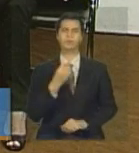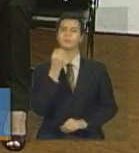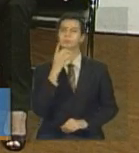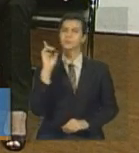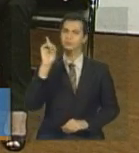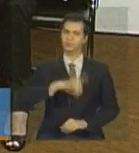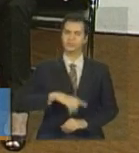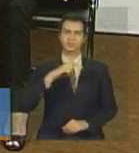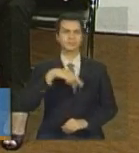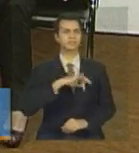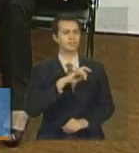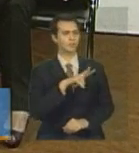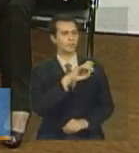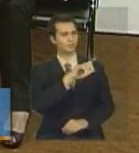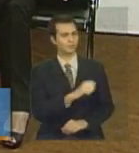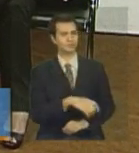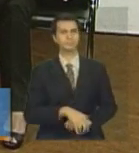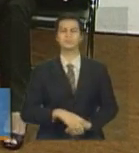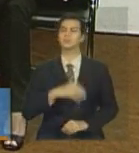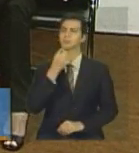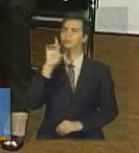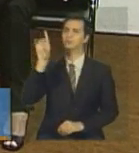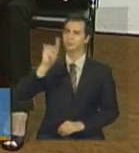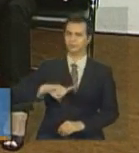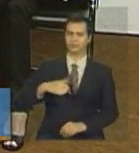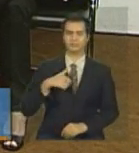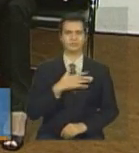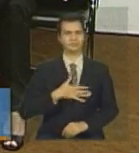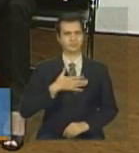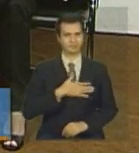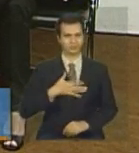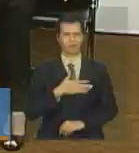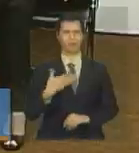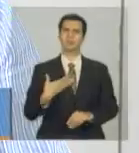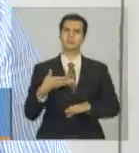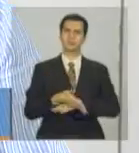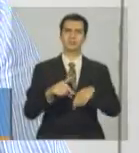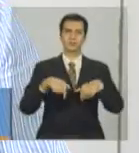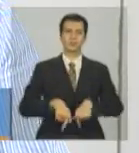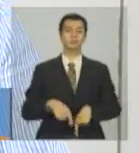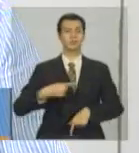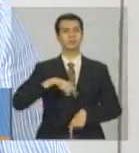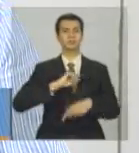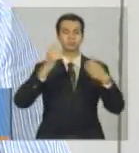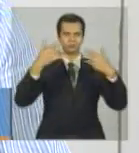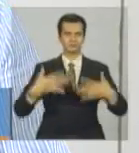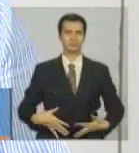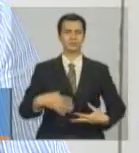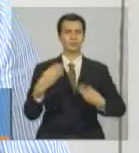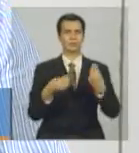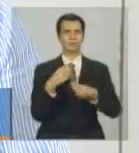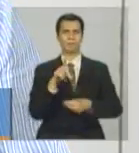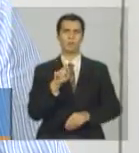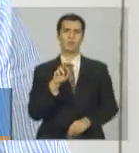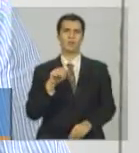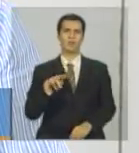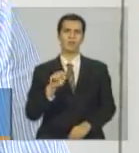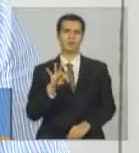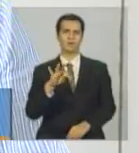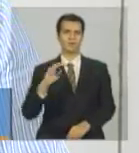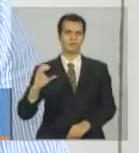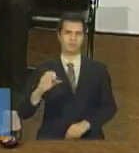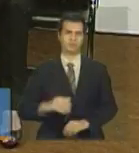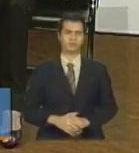dia, também quero saudar a todos, dizer que é uma satisfação estar com vocês para poder dizer um pouquinho mais do Pronatec.